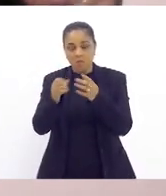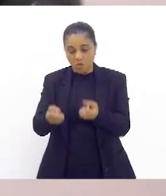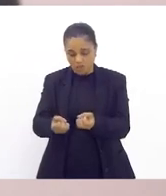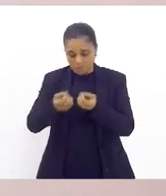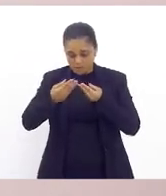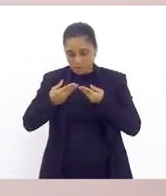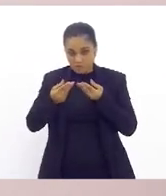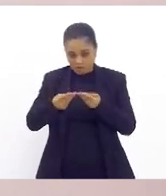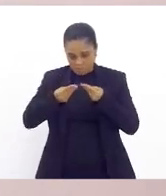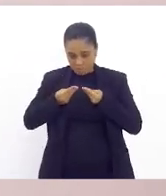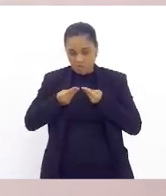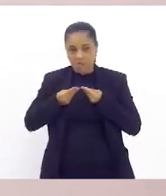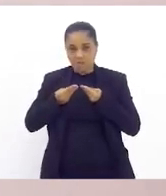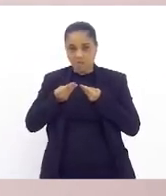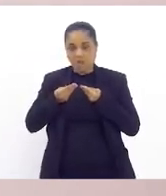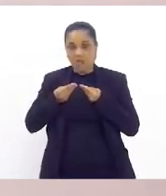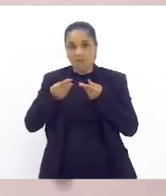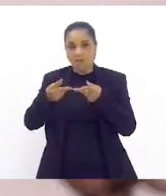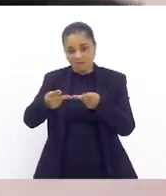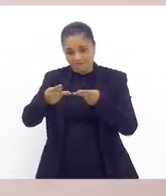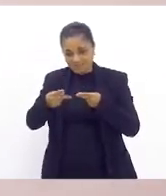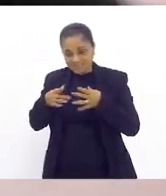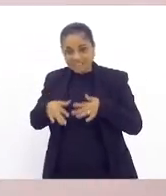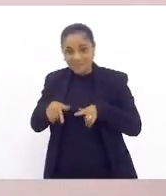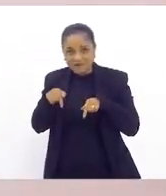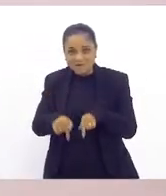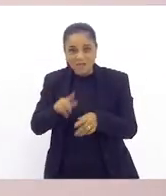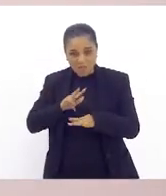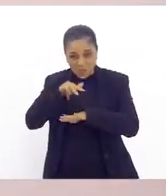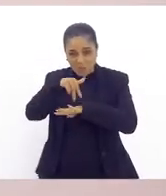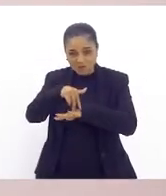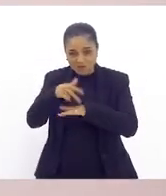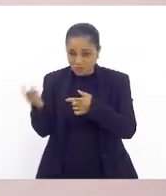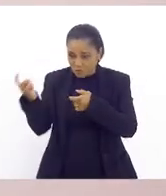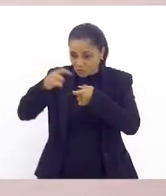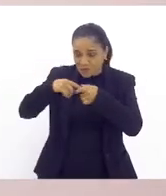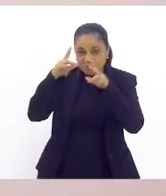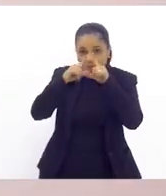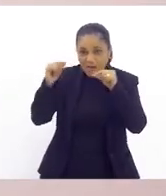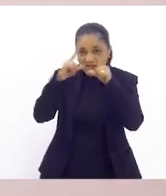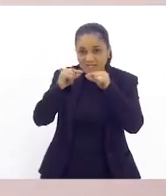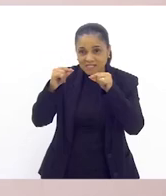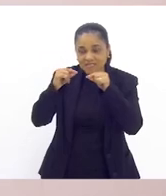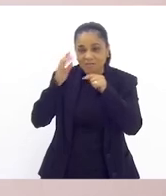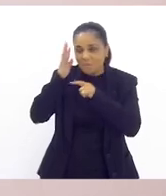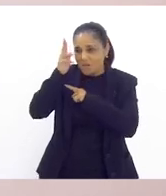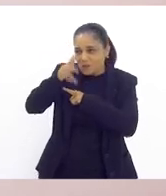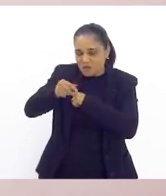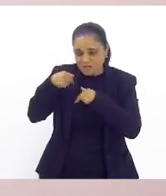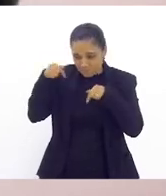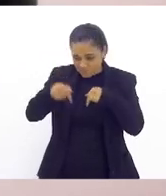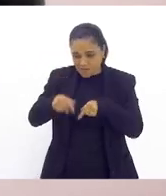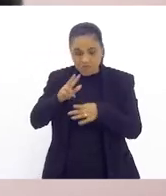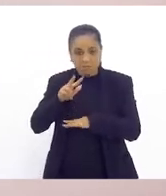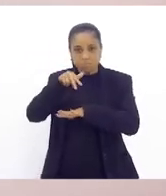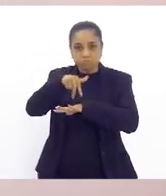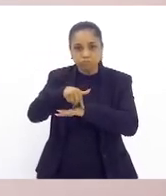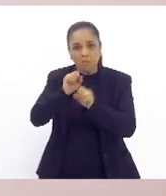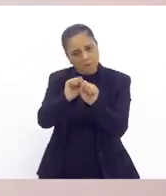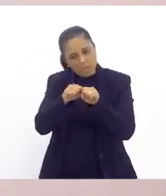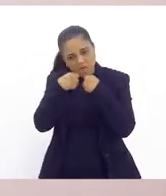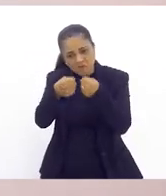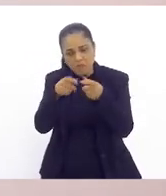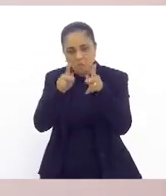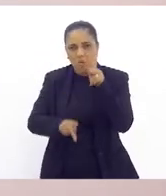voltei de Brasília de madrugada acordei cedo vim para cá para defender o meu povo que tem sofrido e